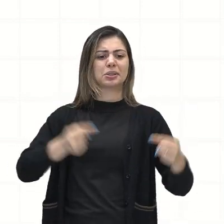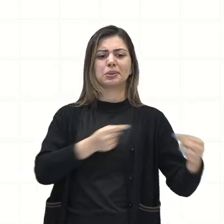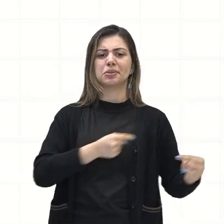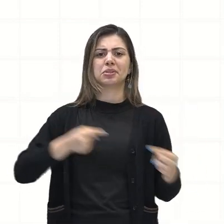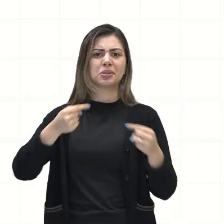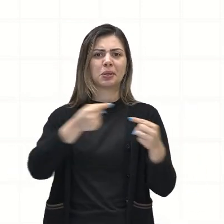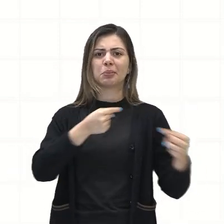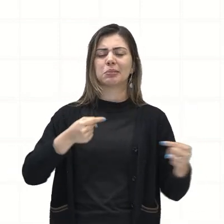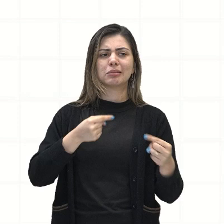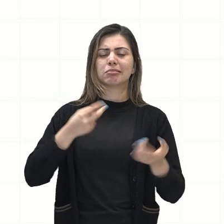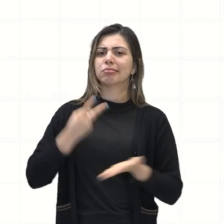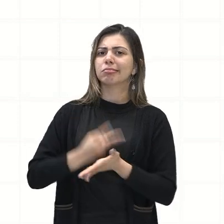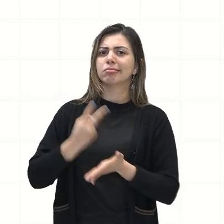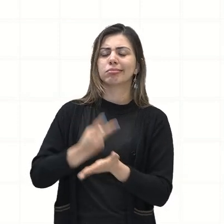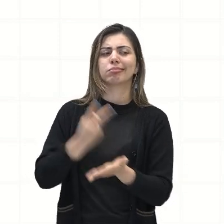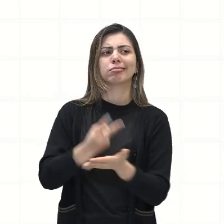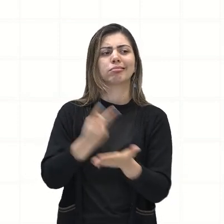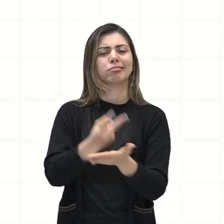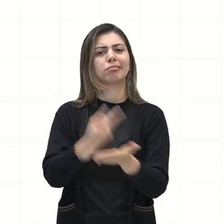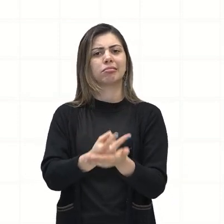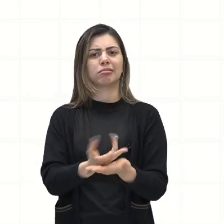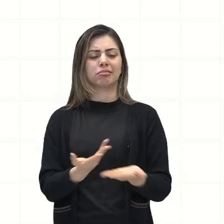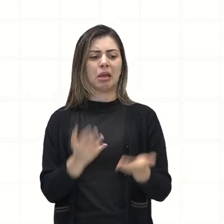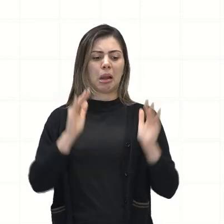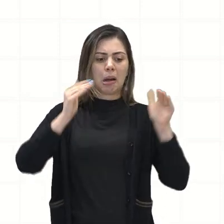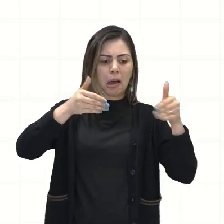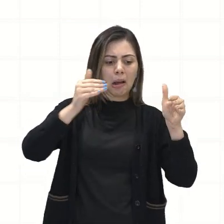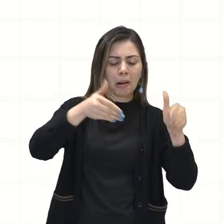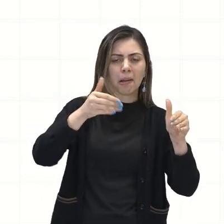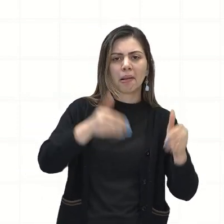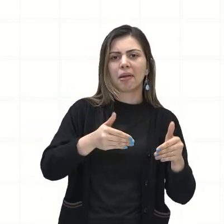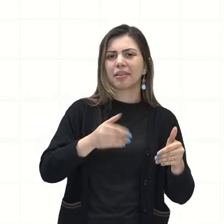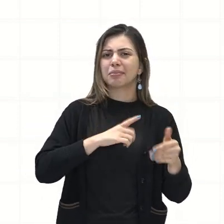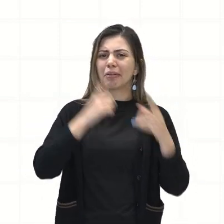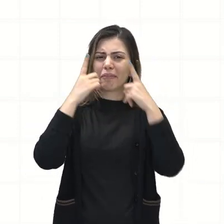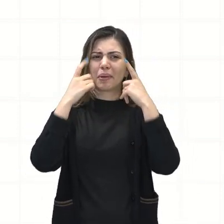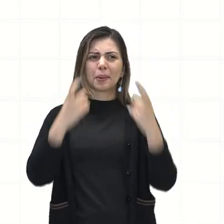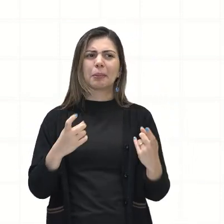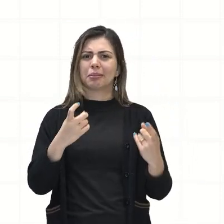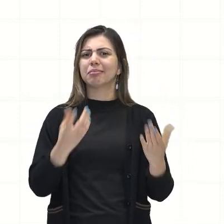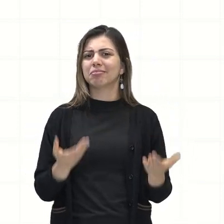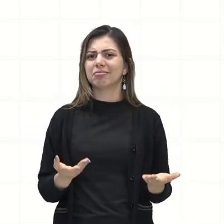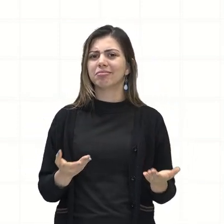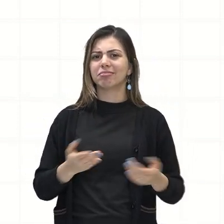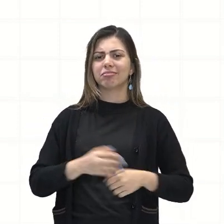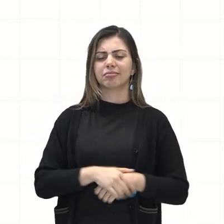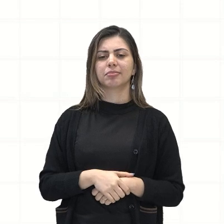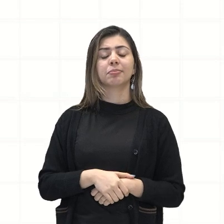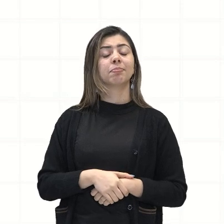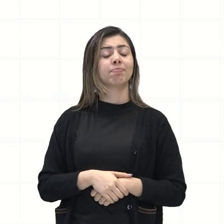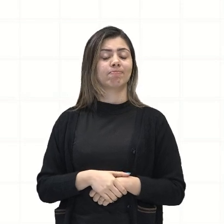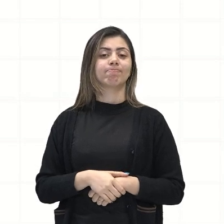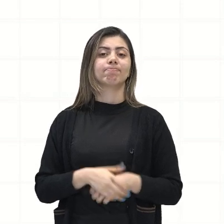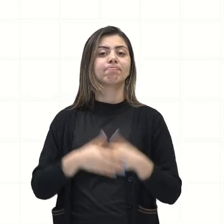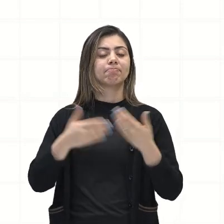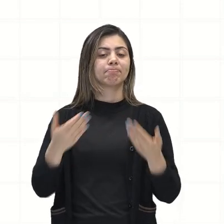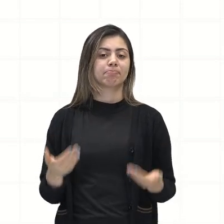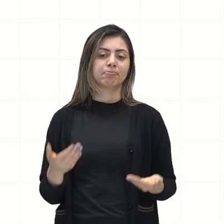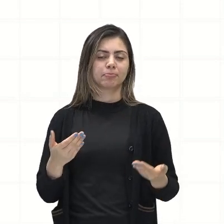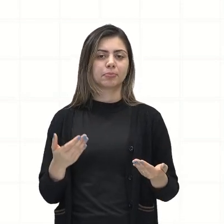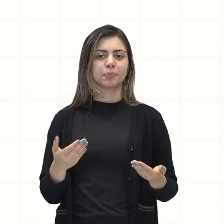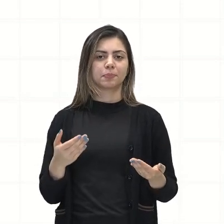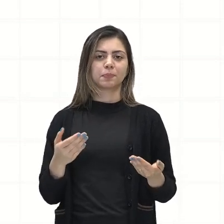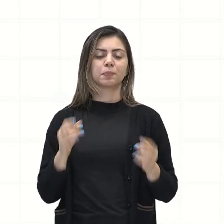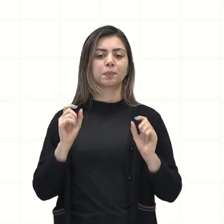Estaríamos sucumbindo a essa disputa violenta e voraz. Então, a questão